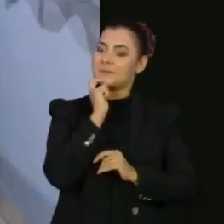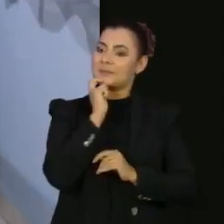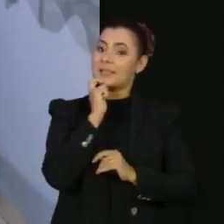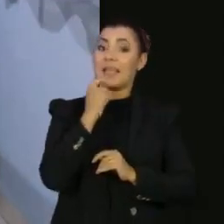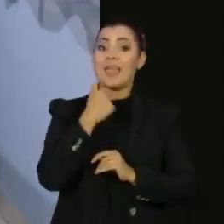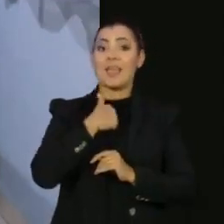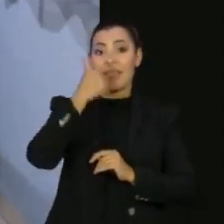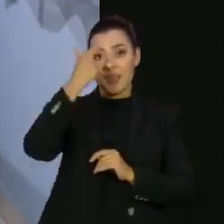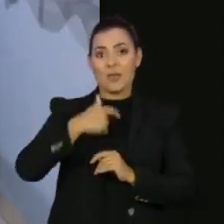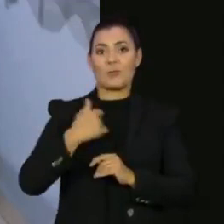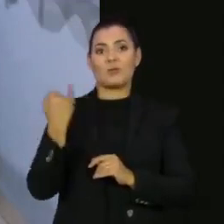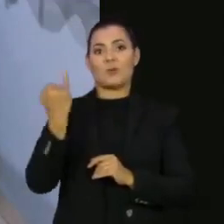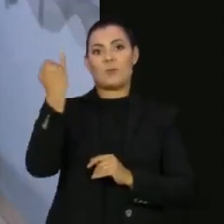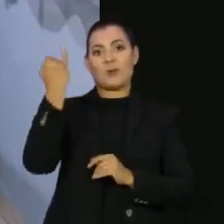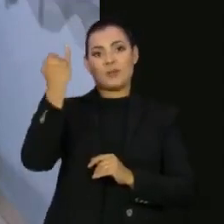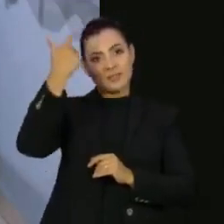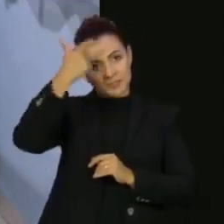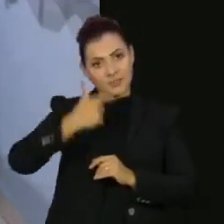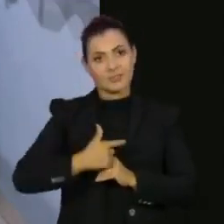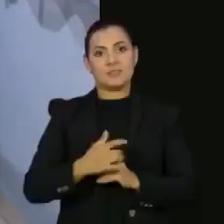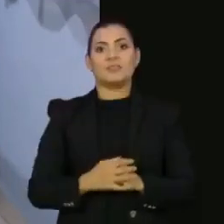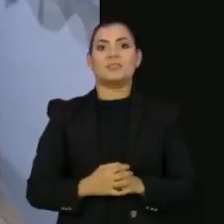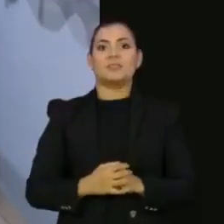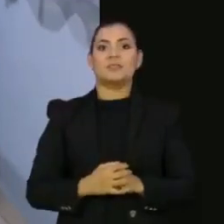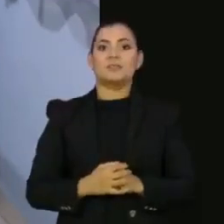eu tenho valor,